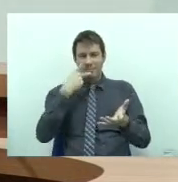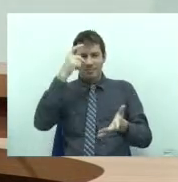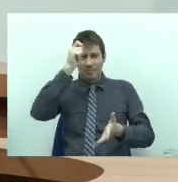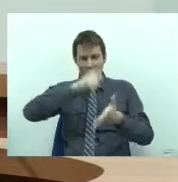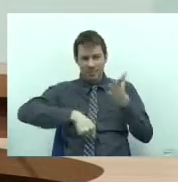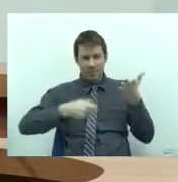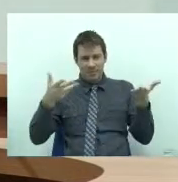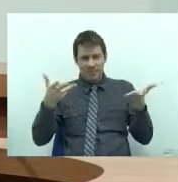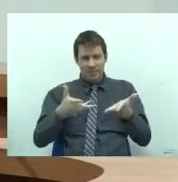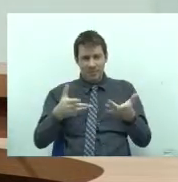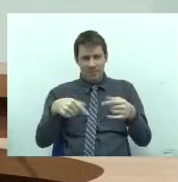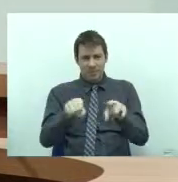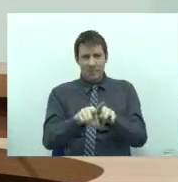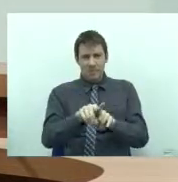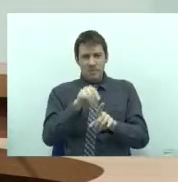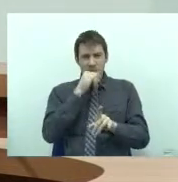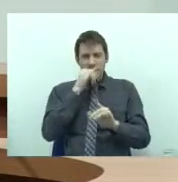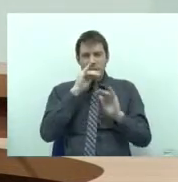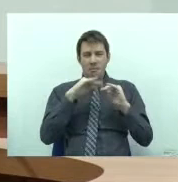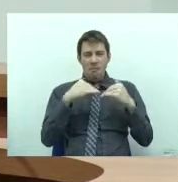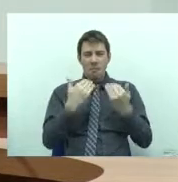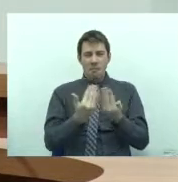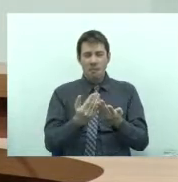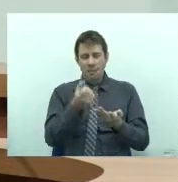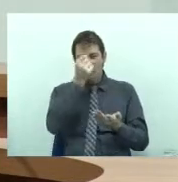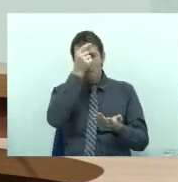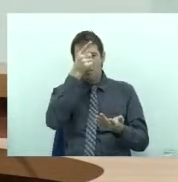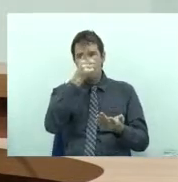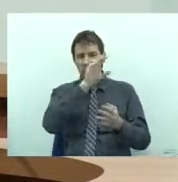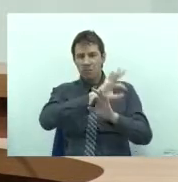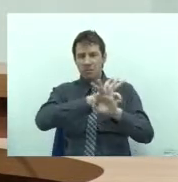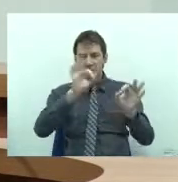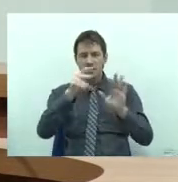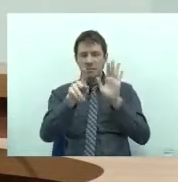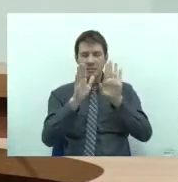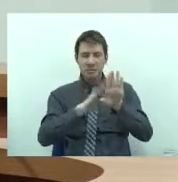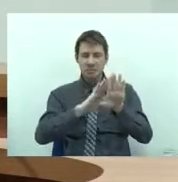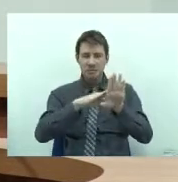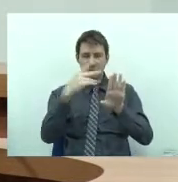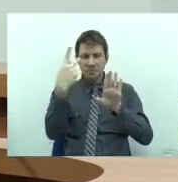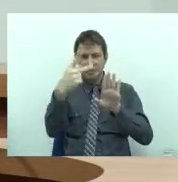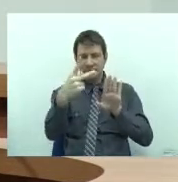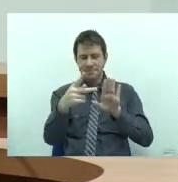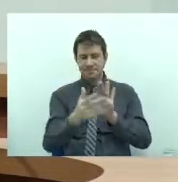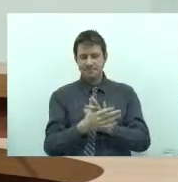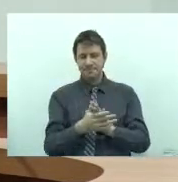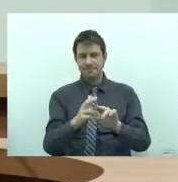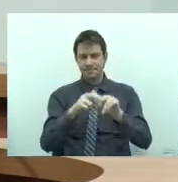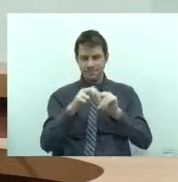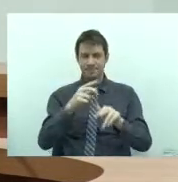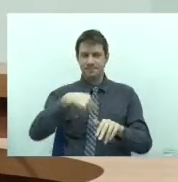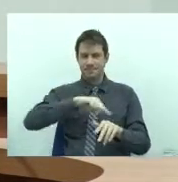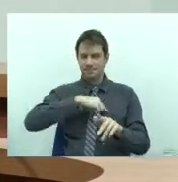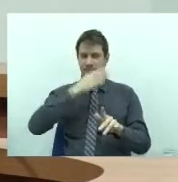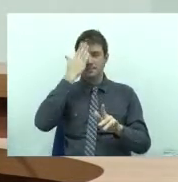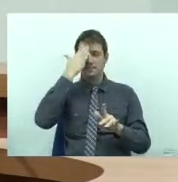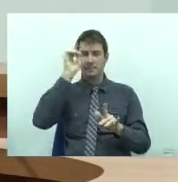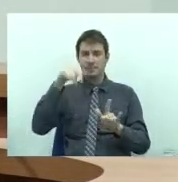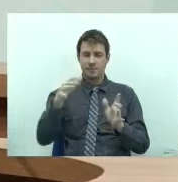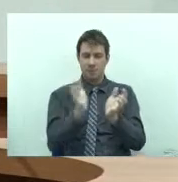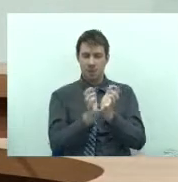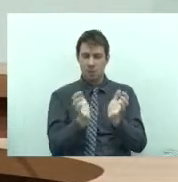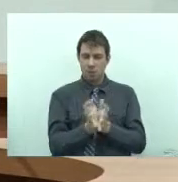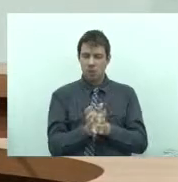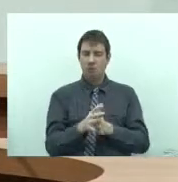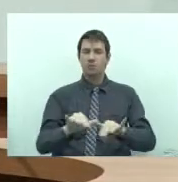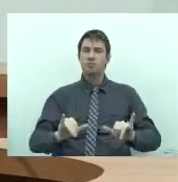nesta casa, a brilhante ideia de Vossa Excelência, né? É uma classe que a gente sabe que é sofrida, muito